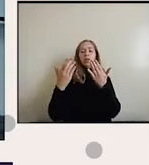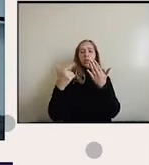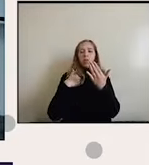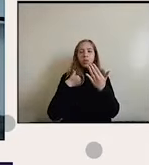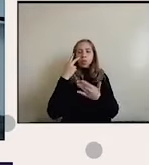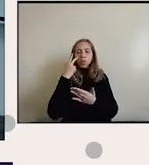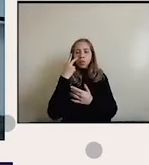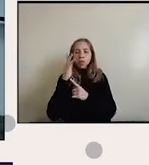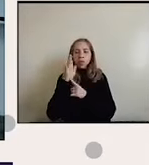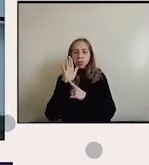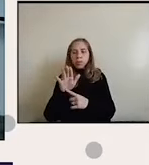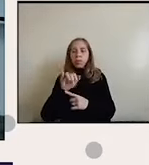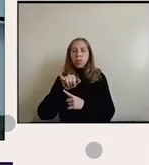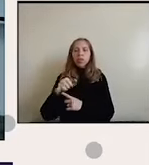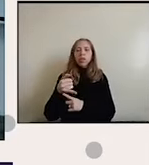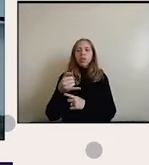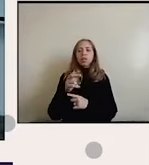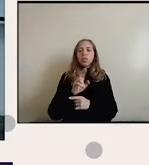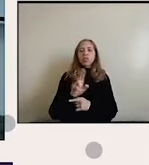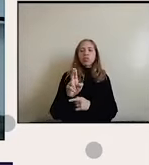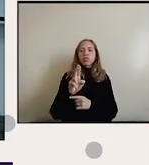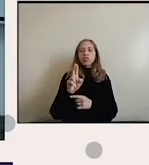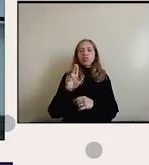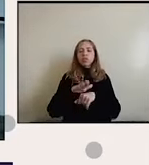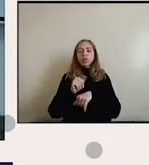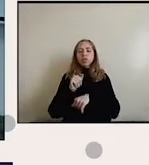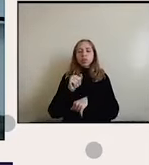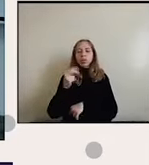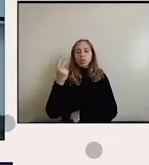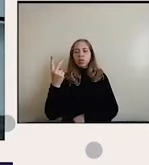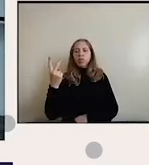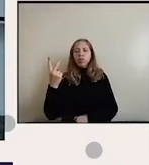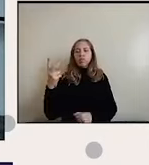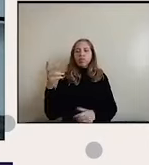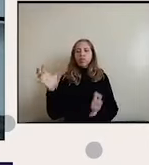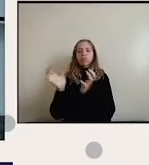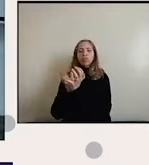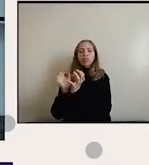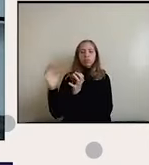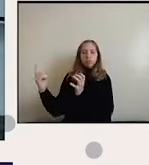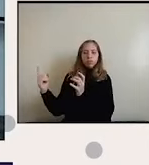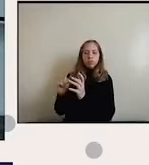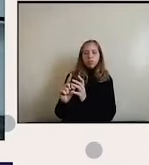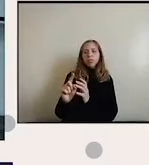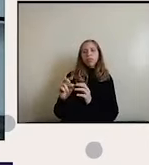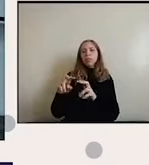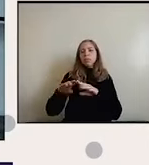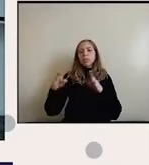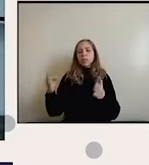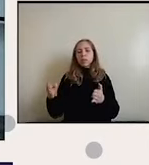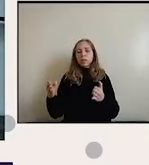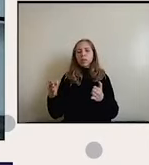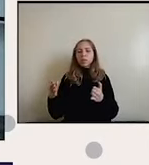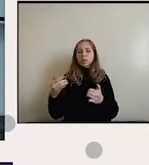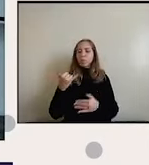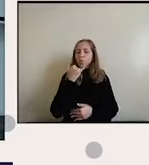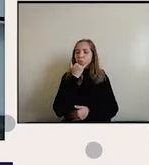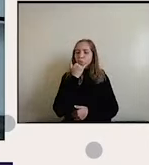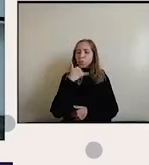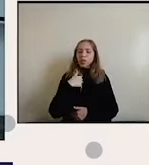e já chamar os outros dois componentes da mesa. Me desculpe, foi uma falha